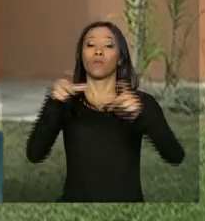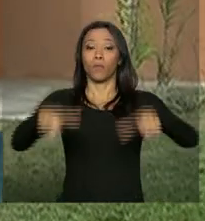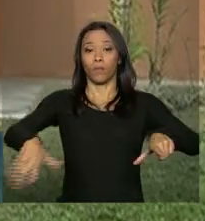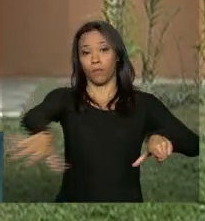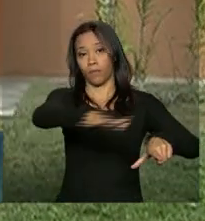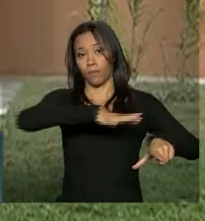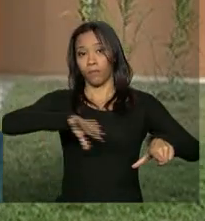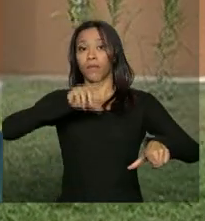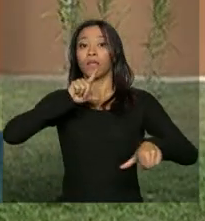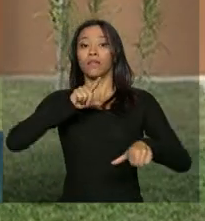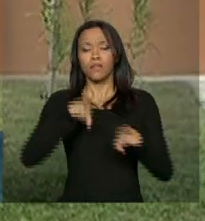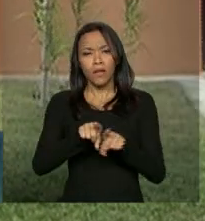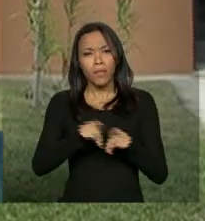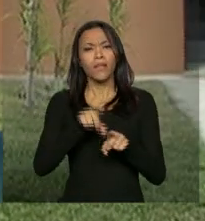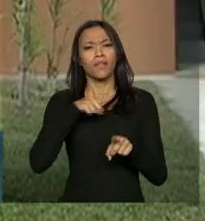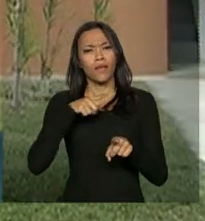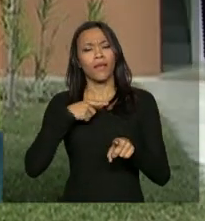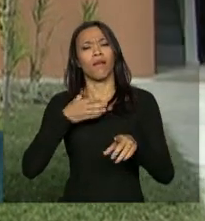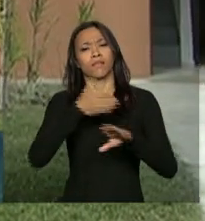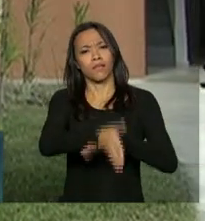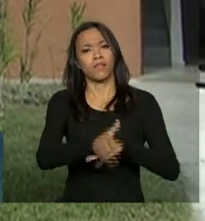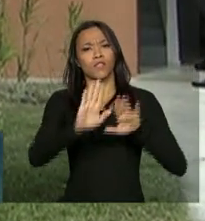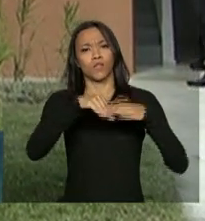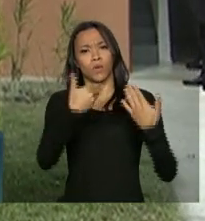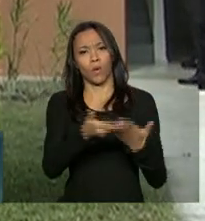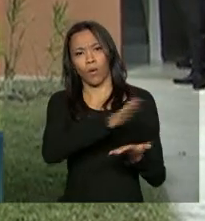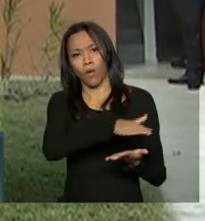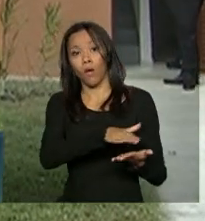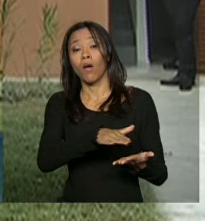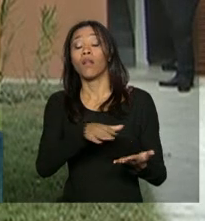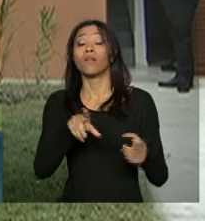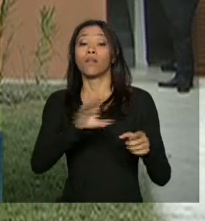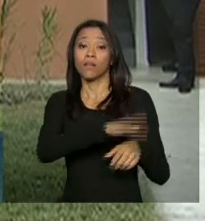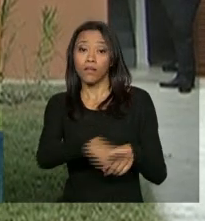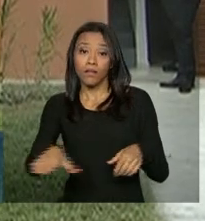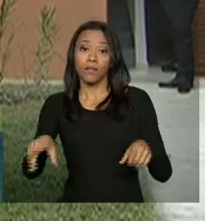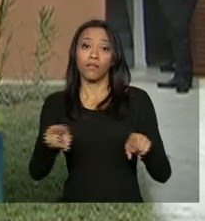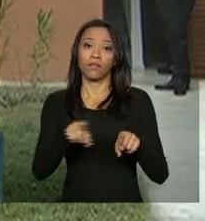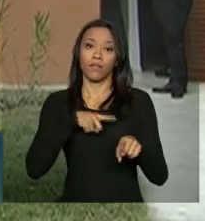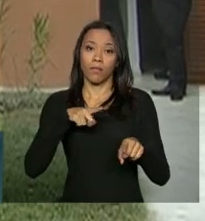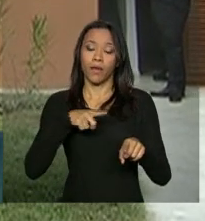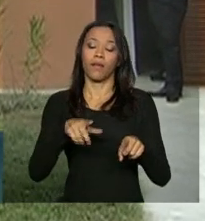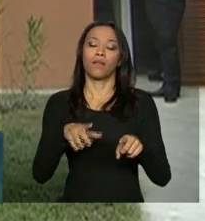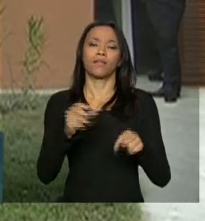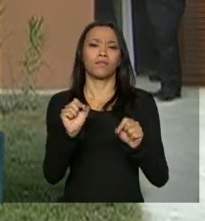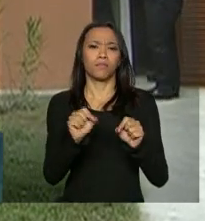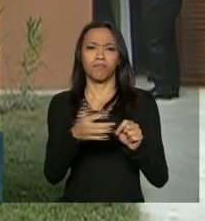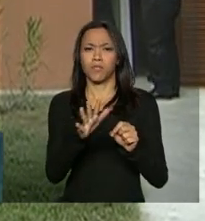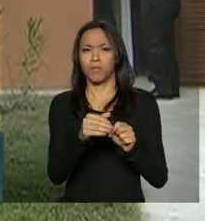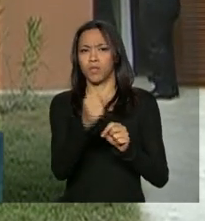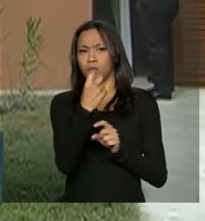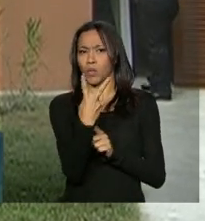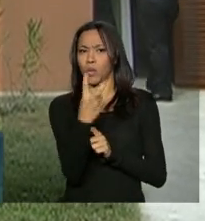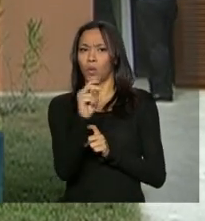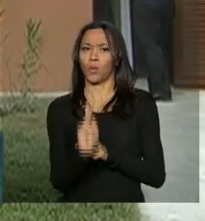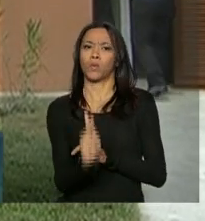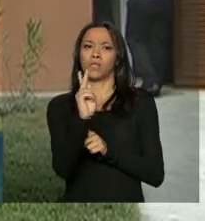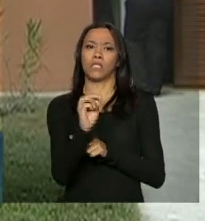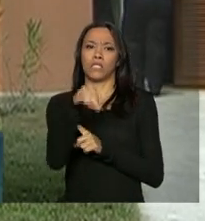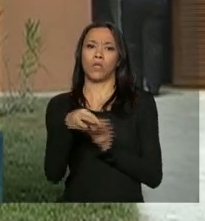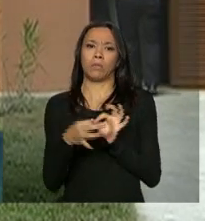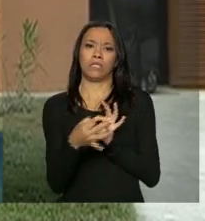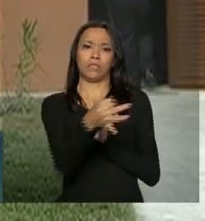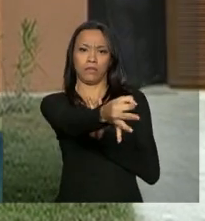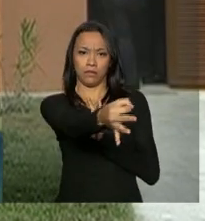moradores têm acesso a escolas creches hospitais a uma distância máxima de cerca de 2 Km